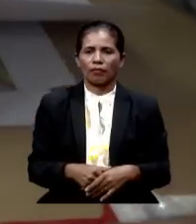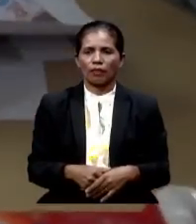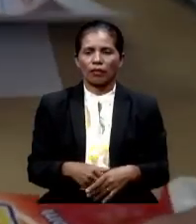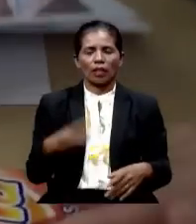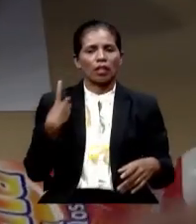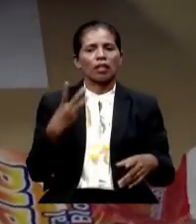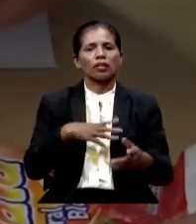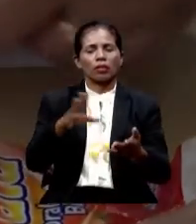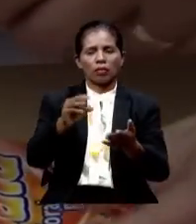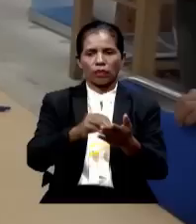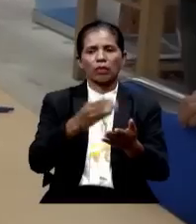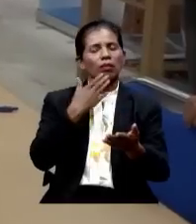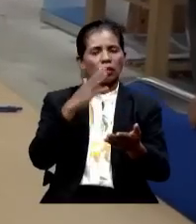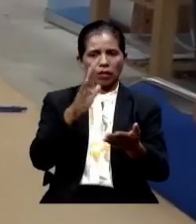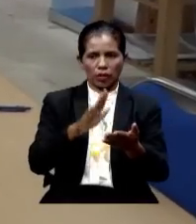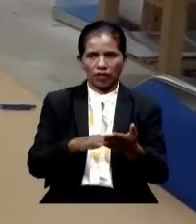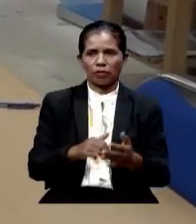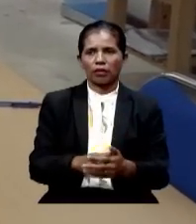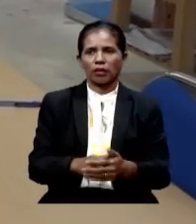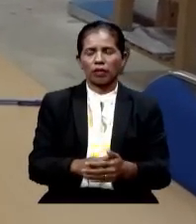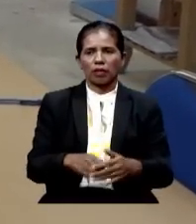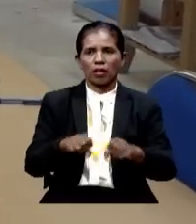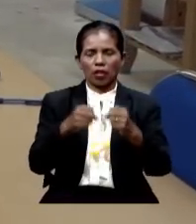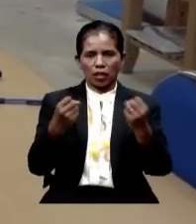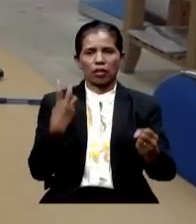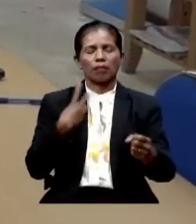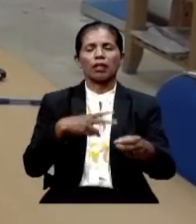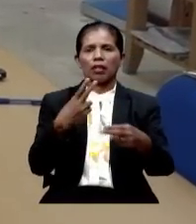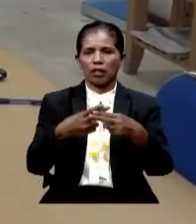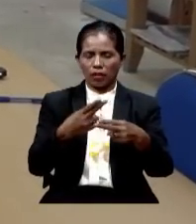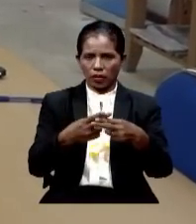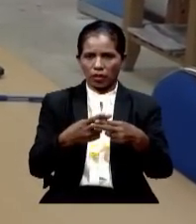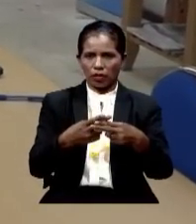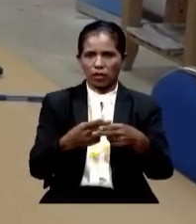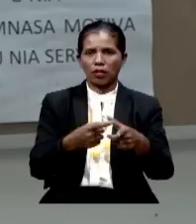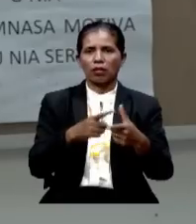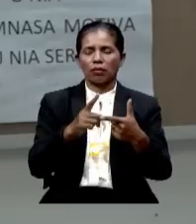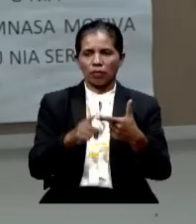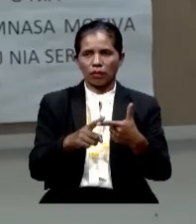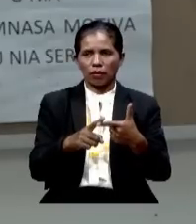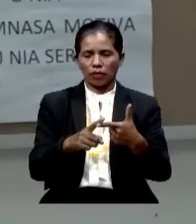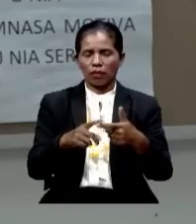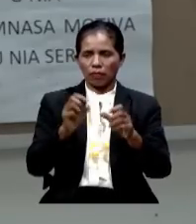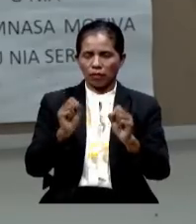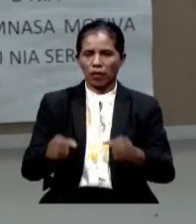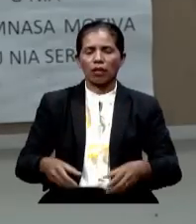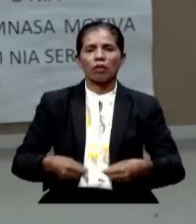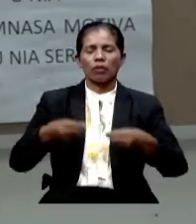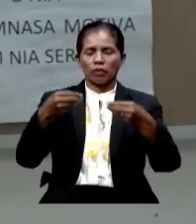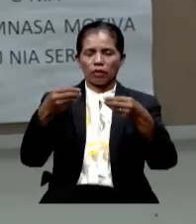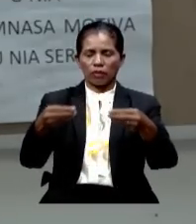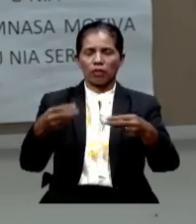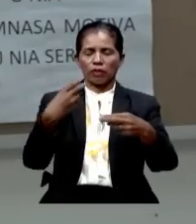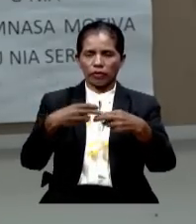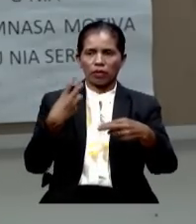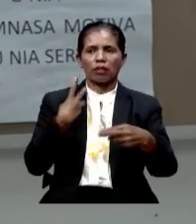kopia ho kualidade la dia i hasane estraga aminia nara i mos bele fo mos impacto